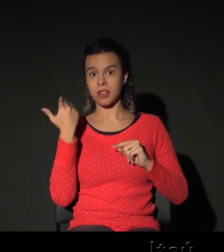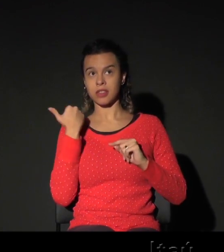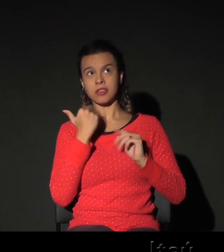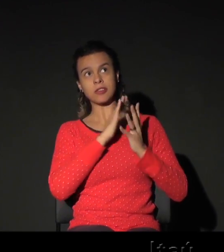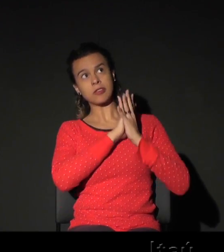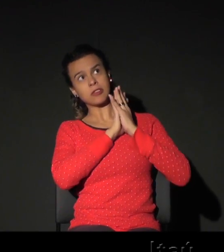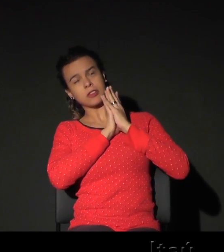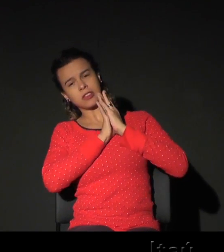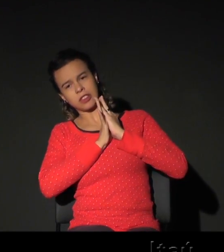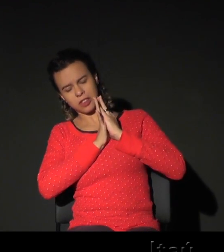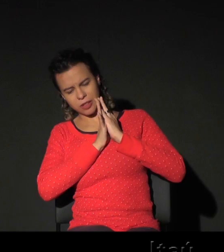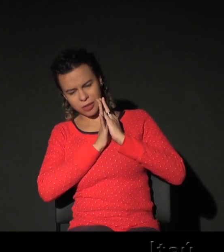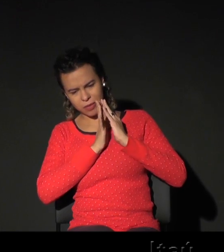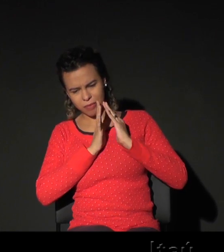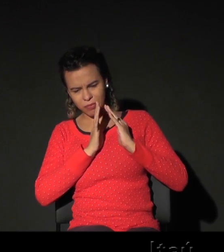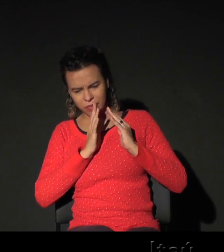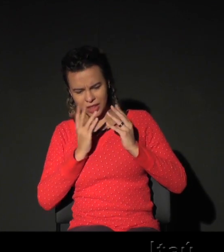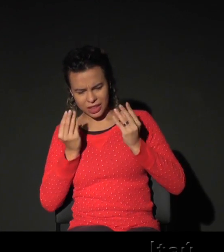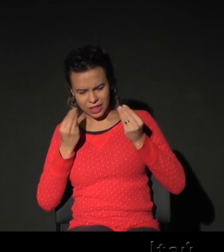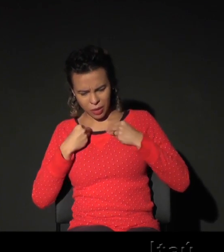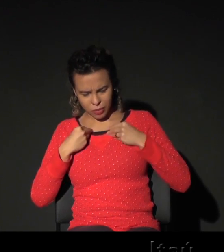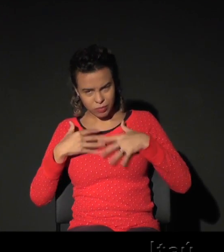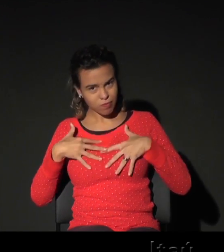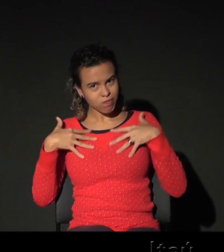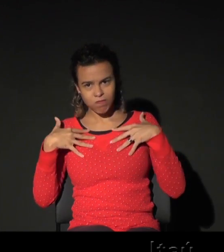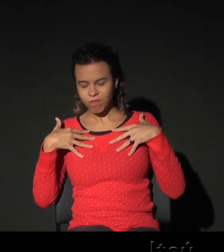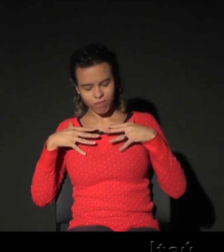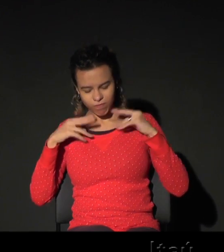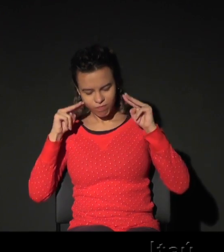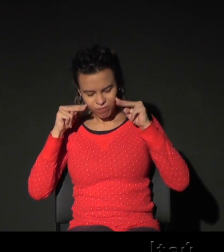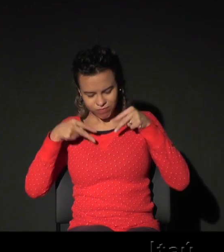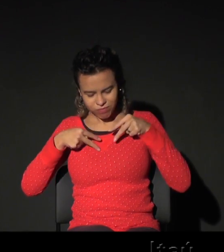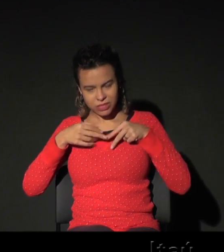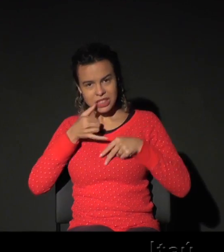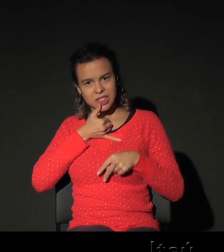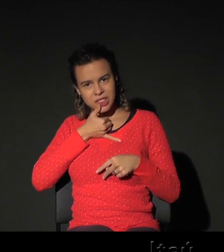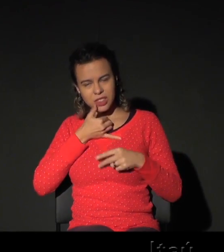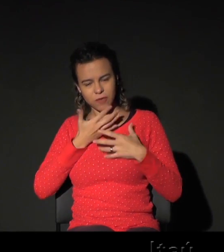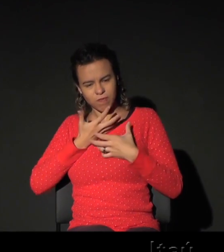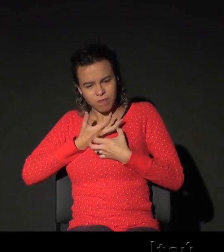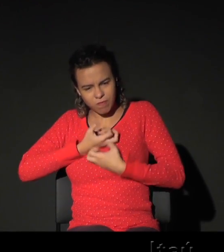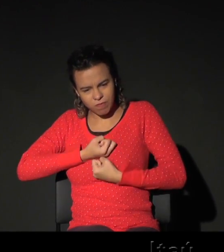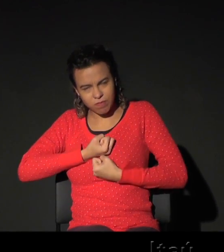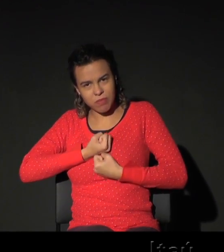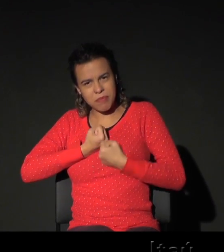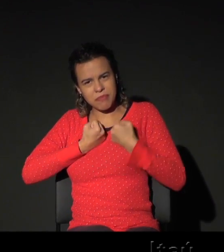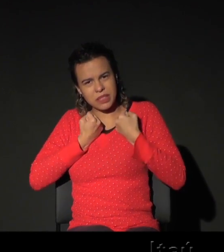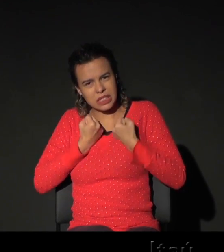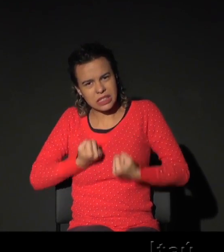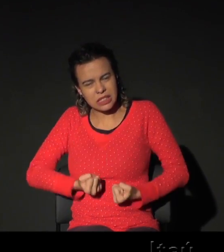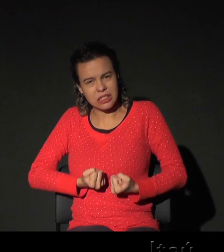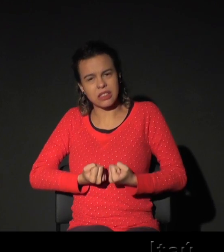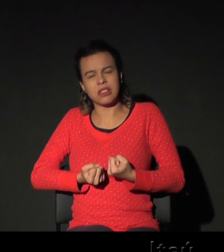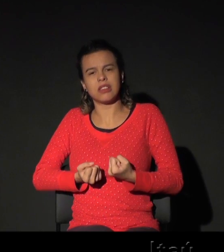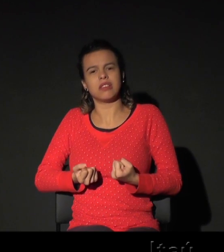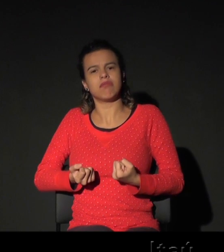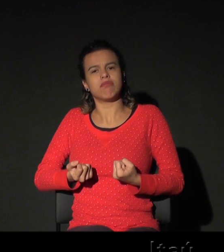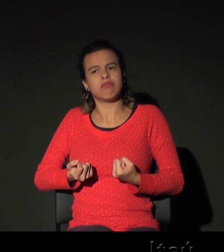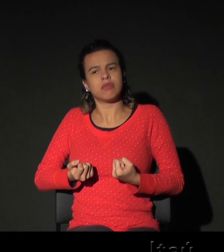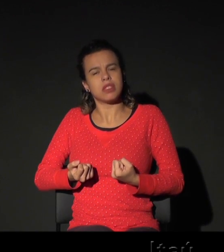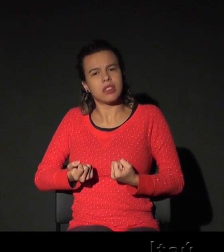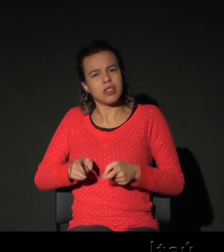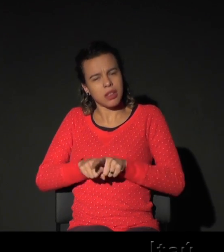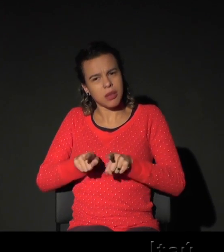povo brasileiro uma autoestima baixa uma autoestima triste uma autoestima que move